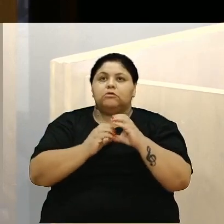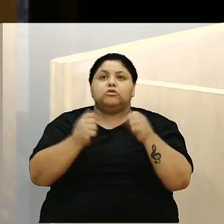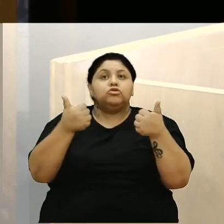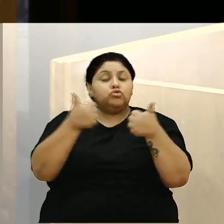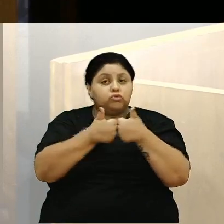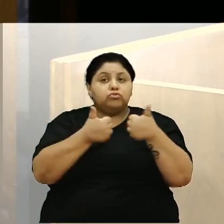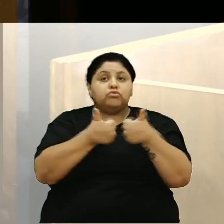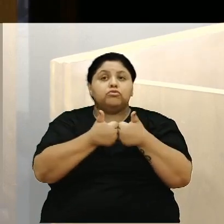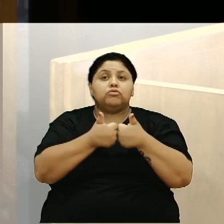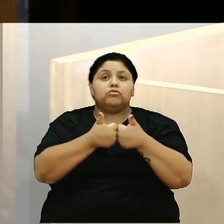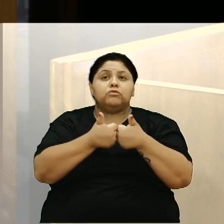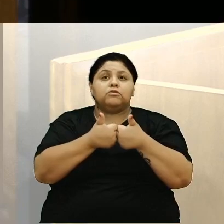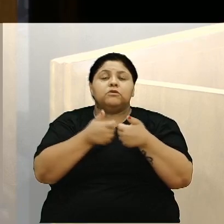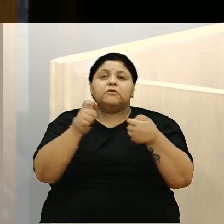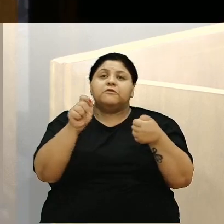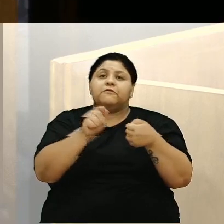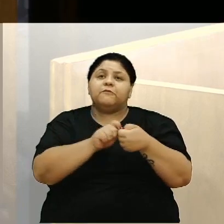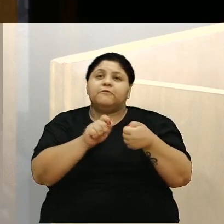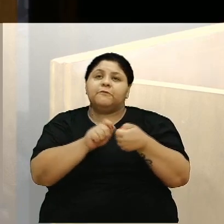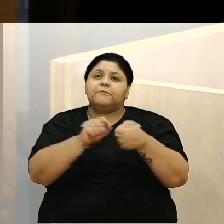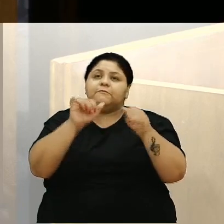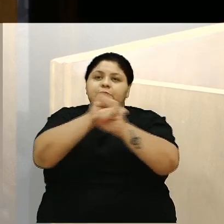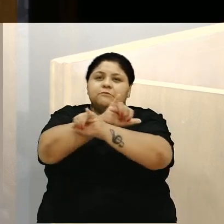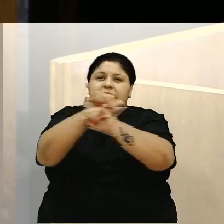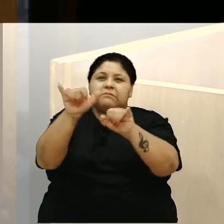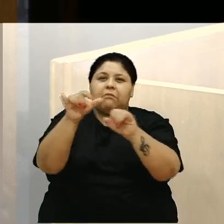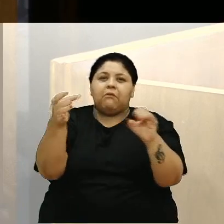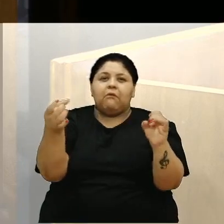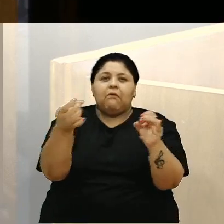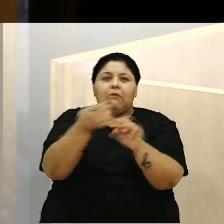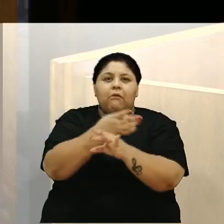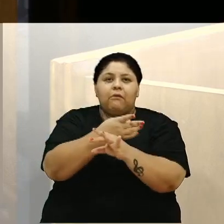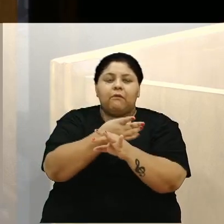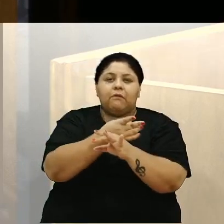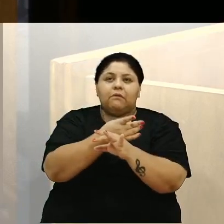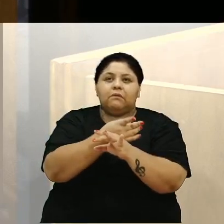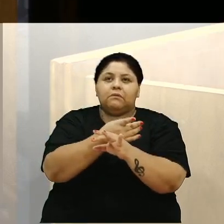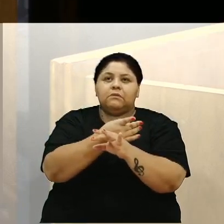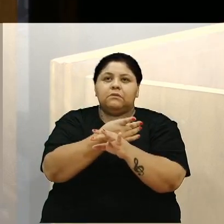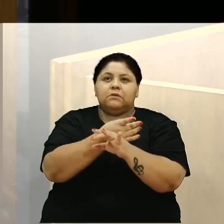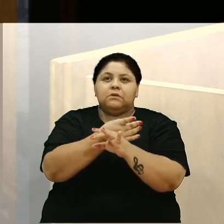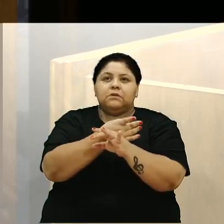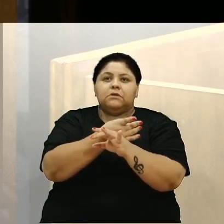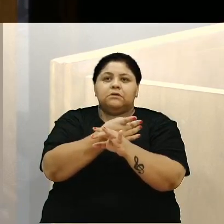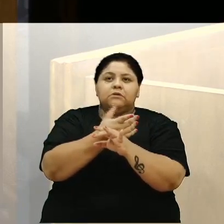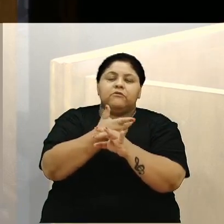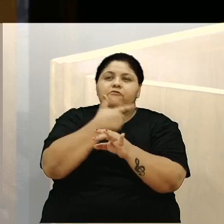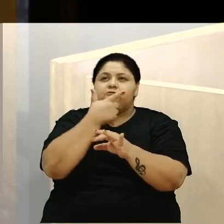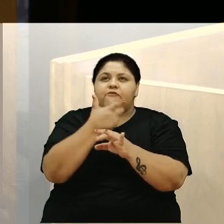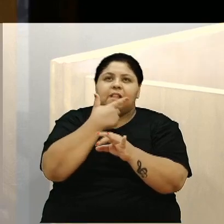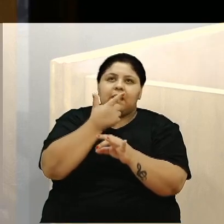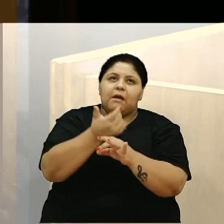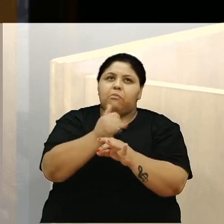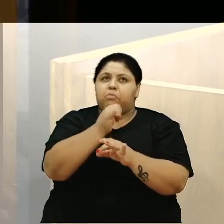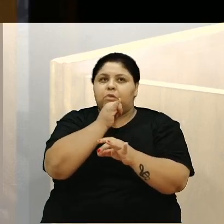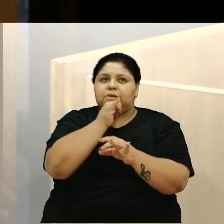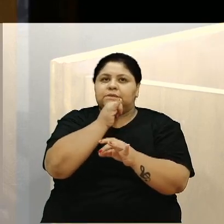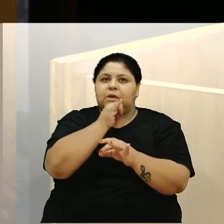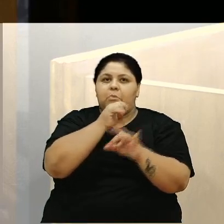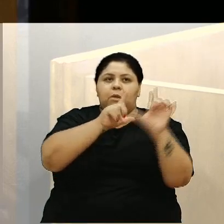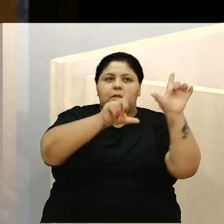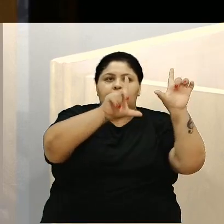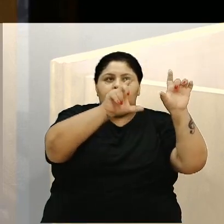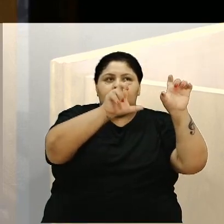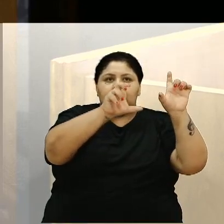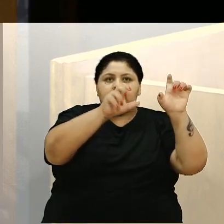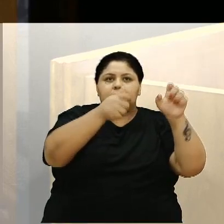juntos, faz uma cobertura completa. Se fosse dimensionar a mídia colocada, que já está no ar,